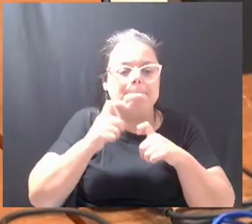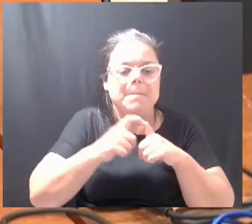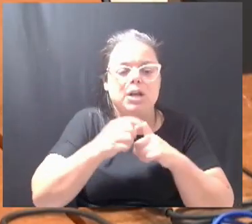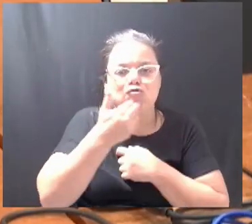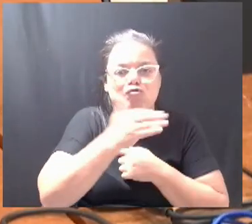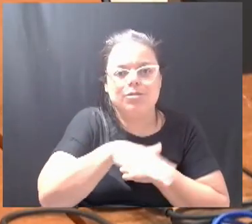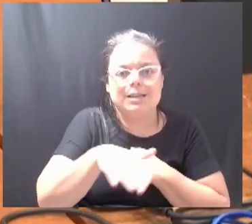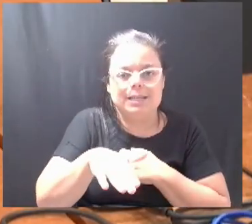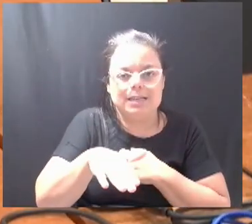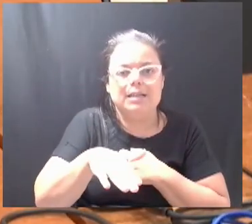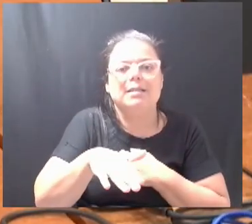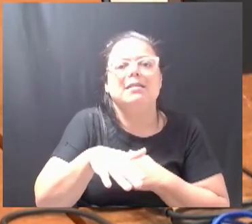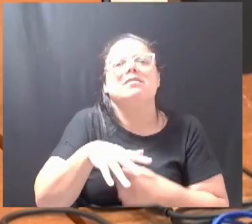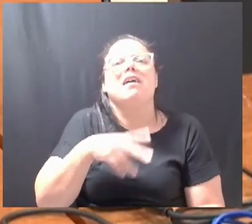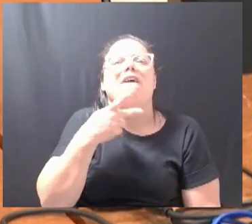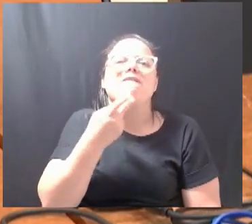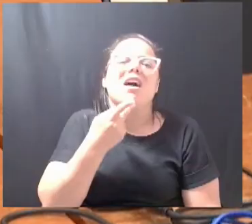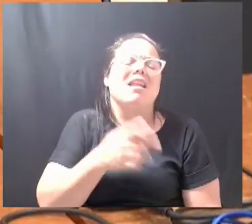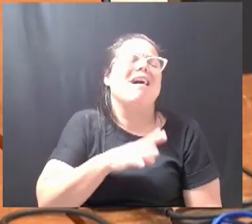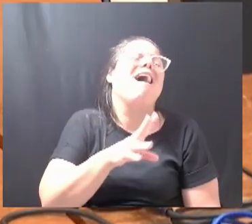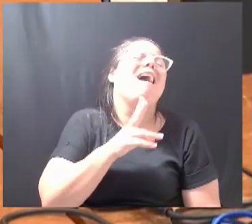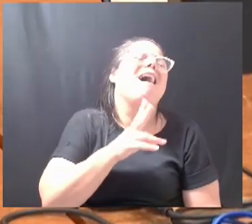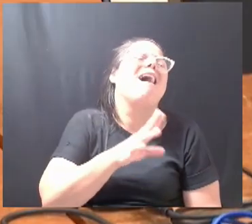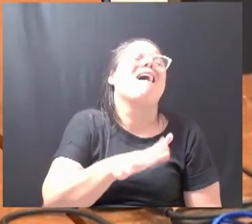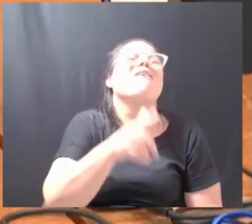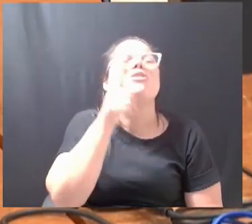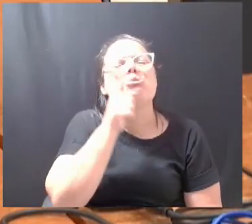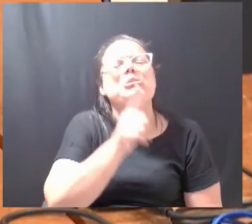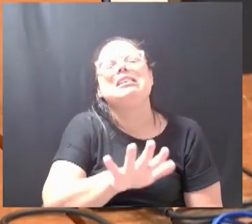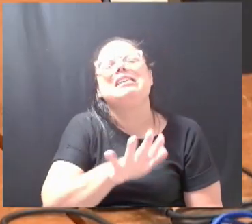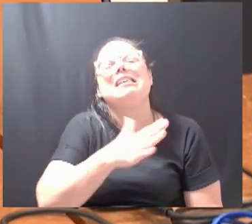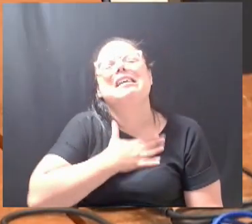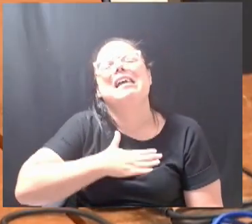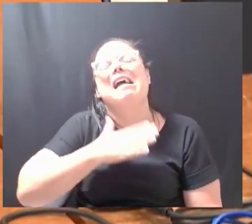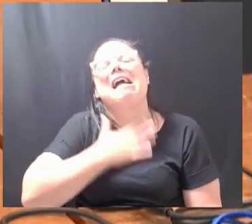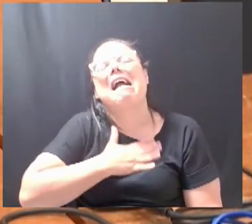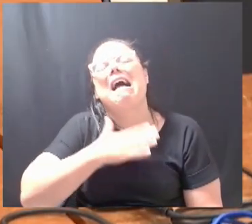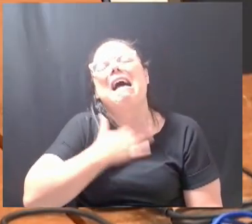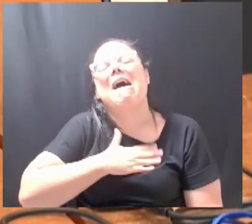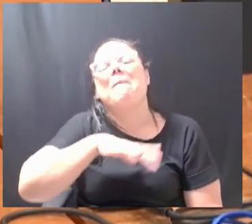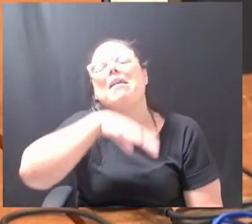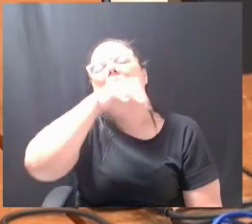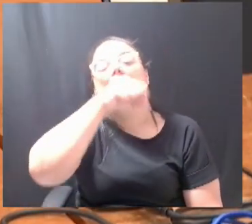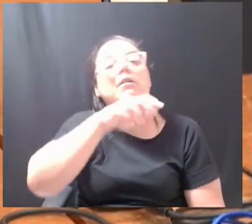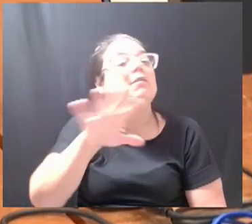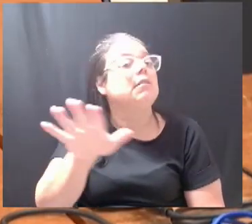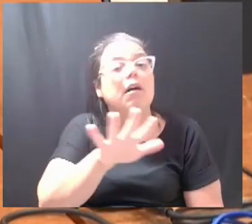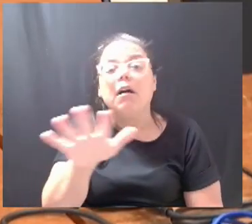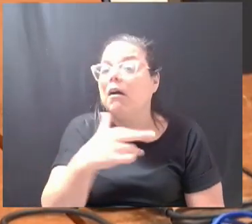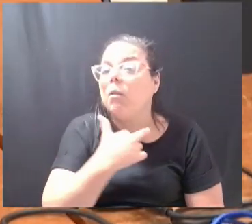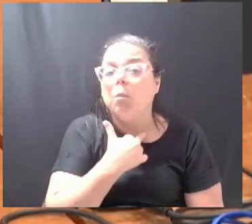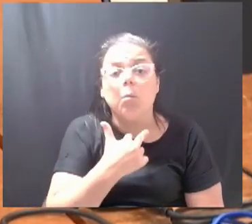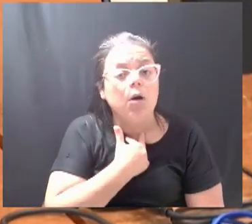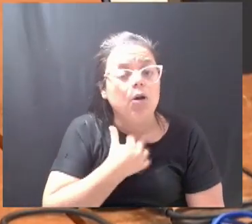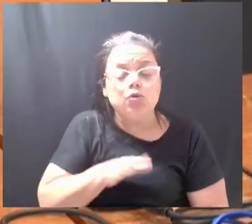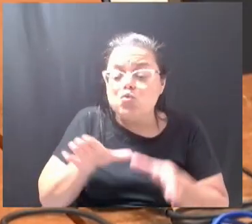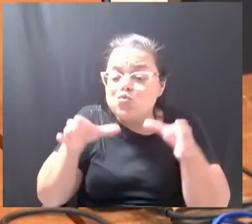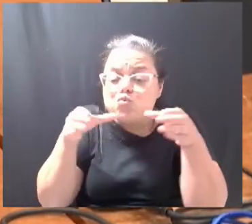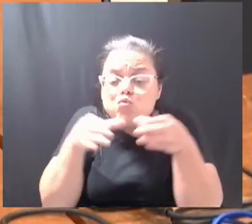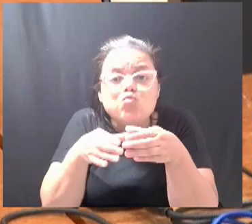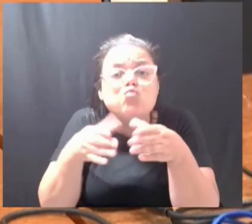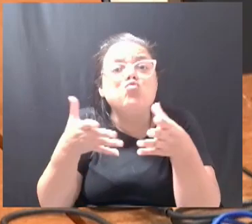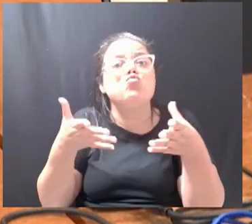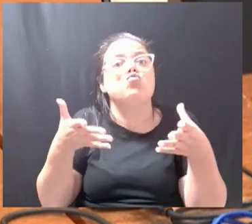passar, calma, respira, se acalma. Então, não pode. Eu acho que a formação de equipe, a preparação dessa